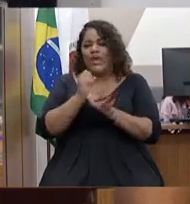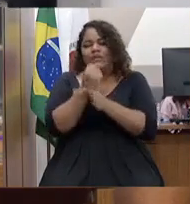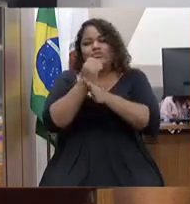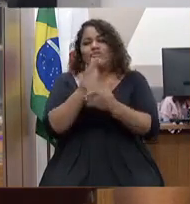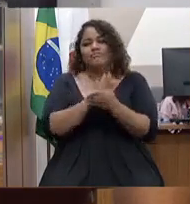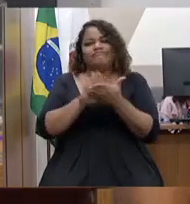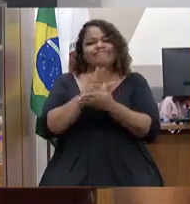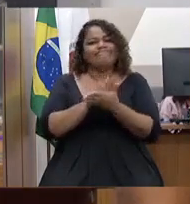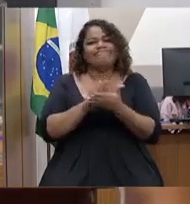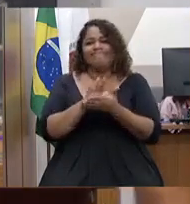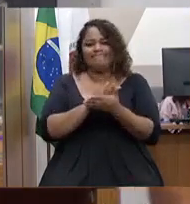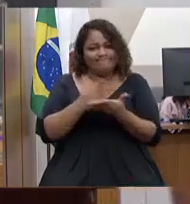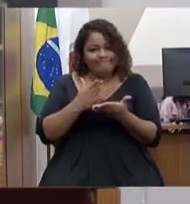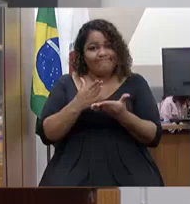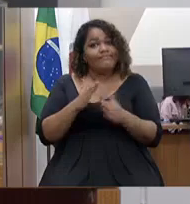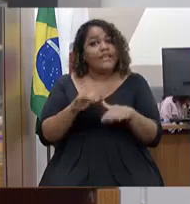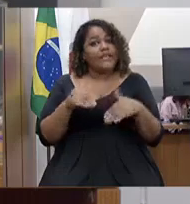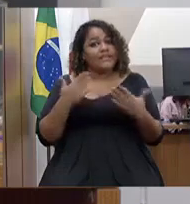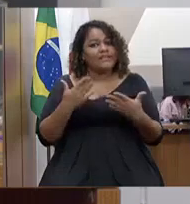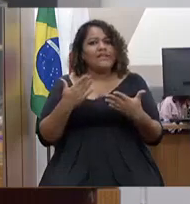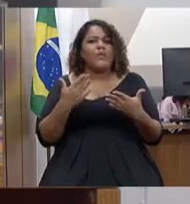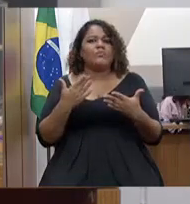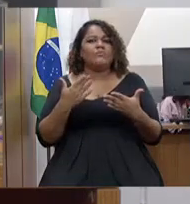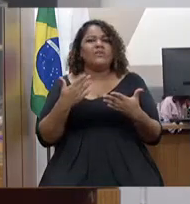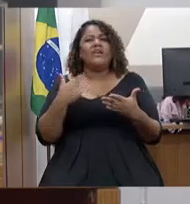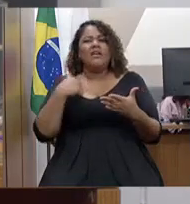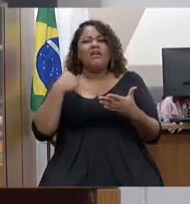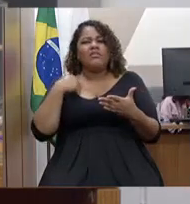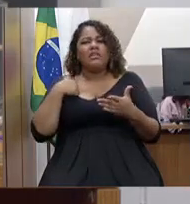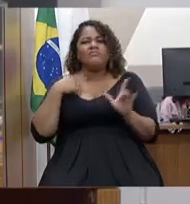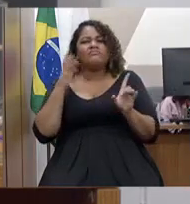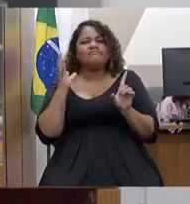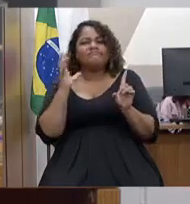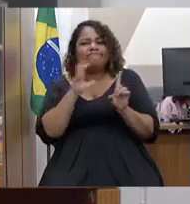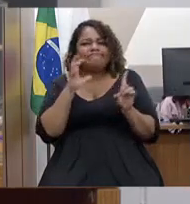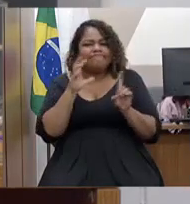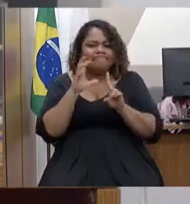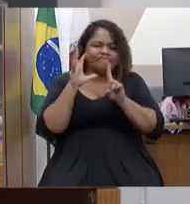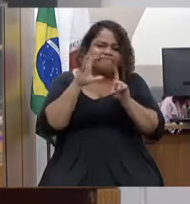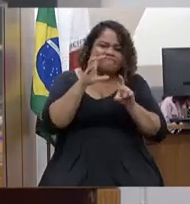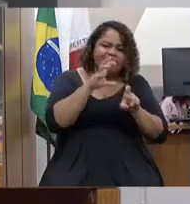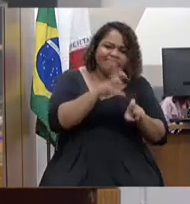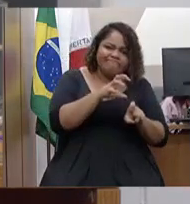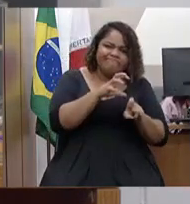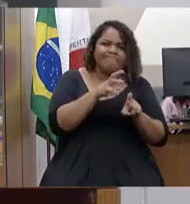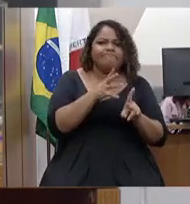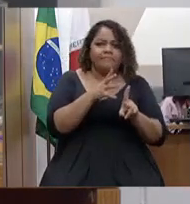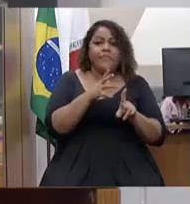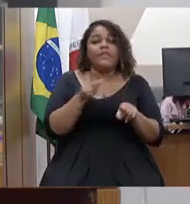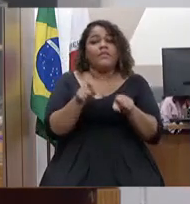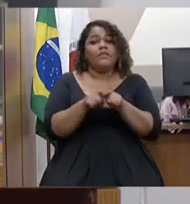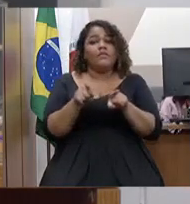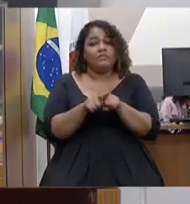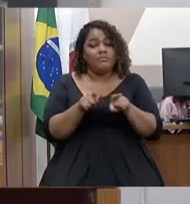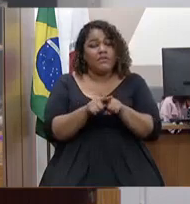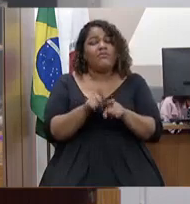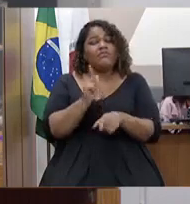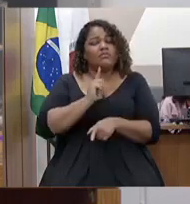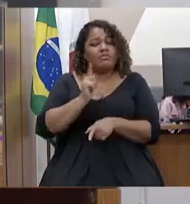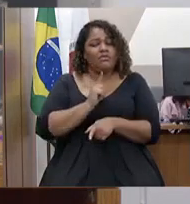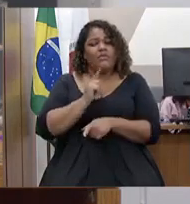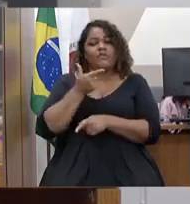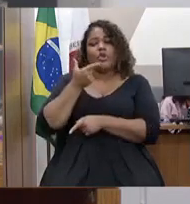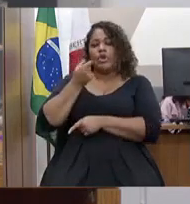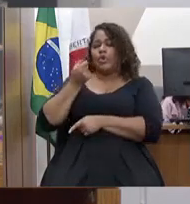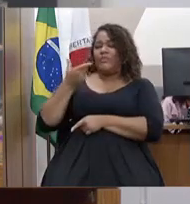diante da piora das condições de trabalho no ano de 2022 nós tivemos né